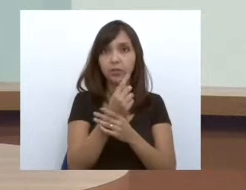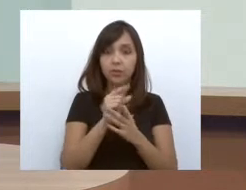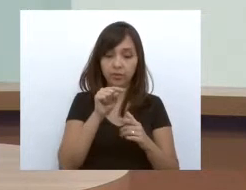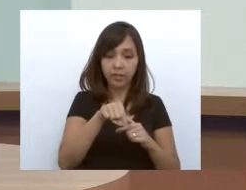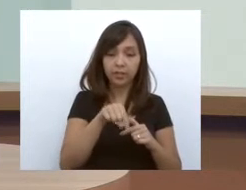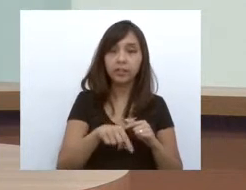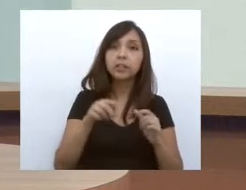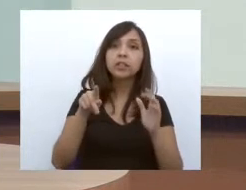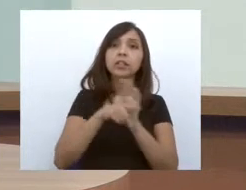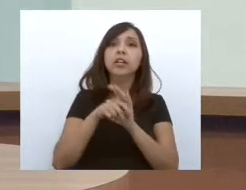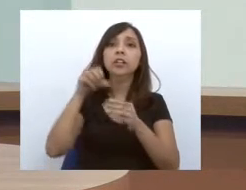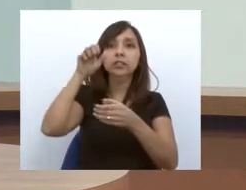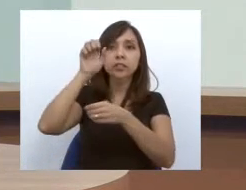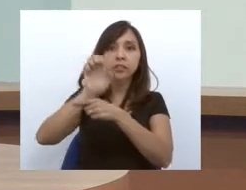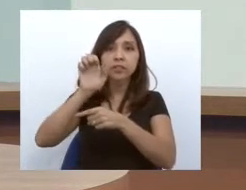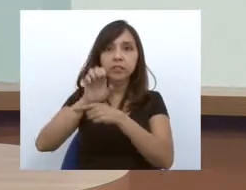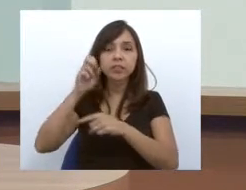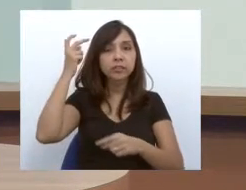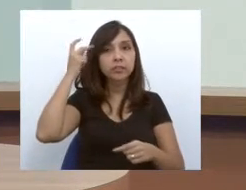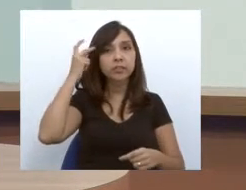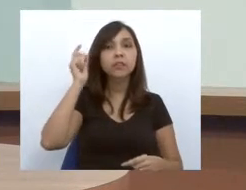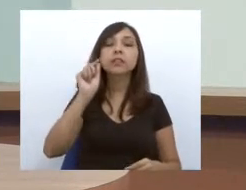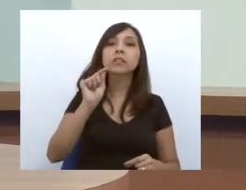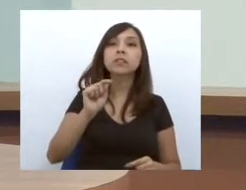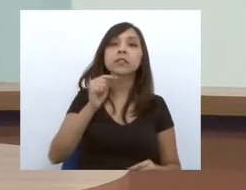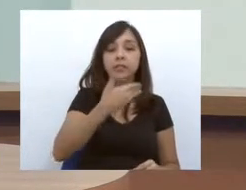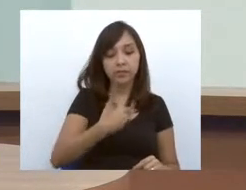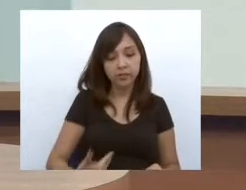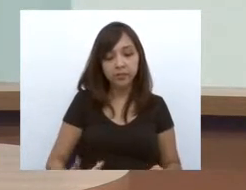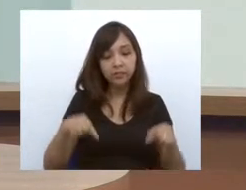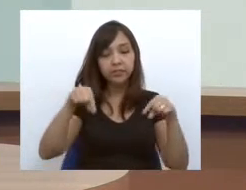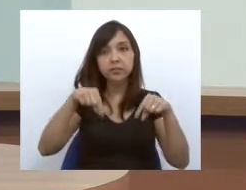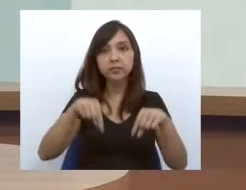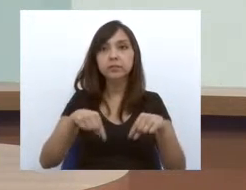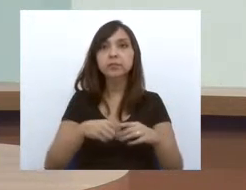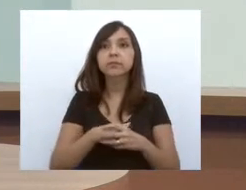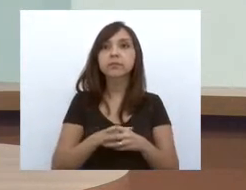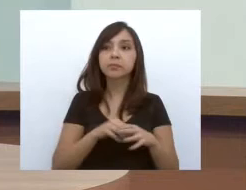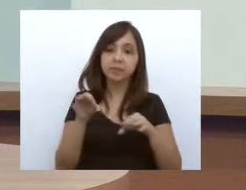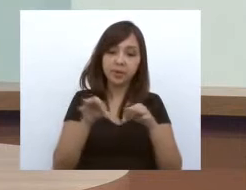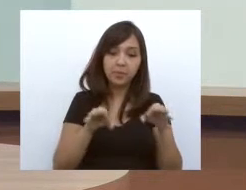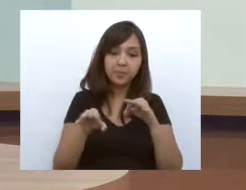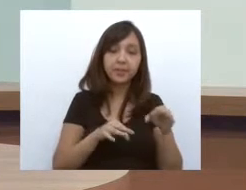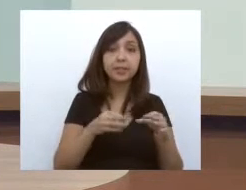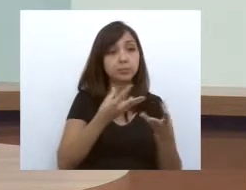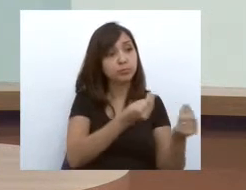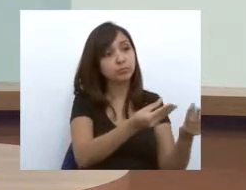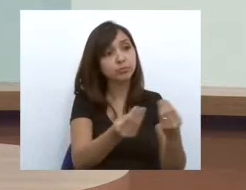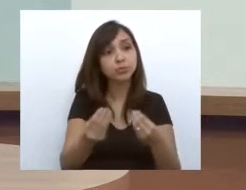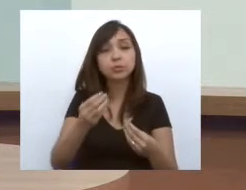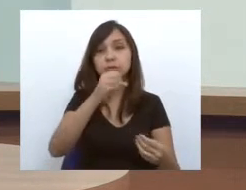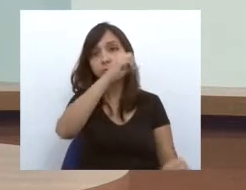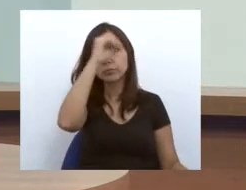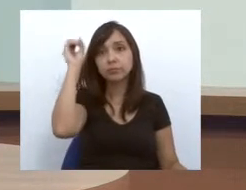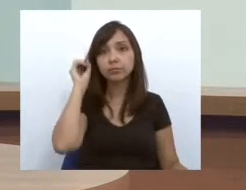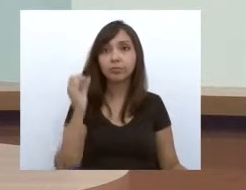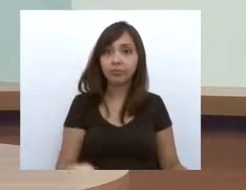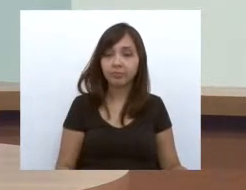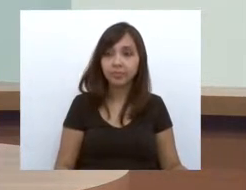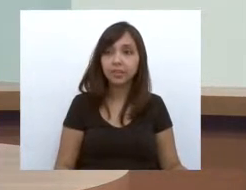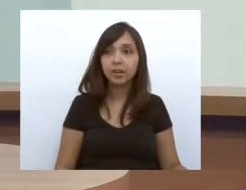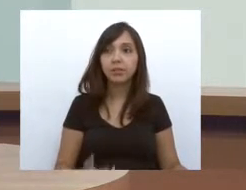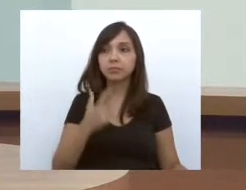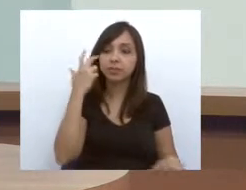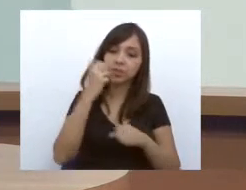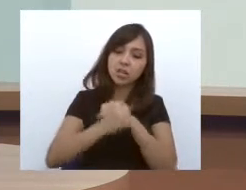no Estado de São Paulo foi esse governo que aí está, que produz agora uma legião de analfabetos funcionais. Essa que é a verdade. A pessoa vai